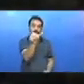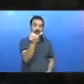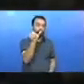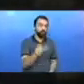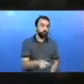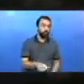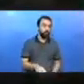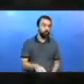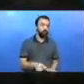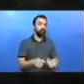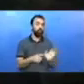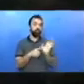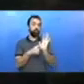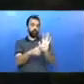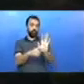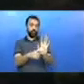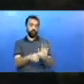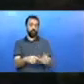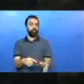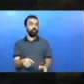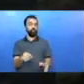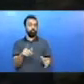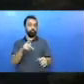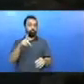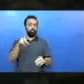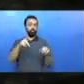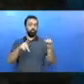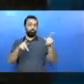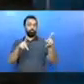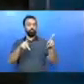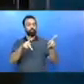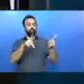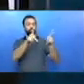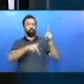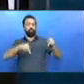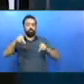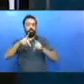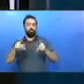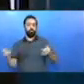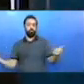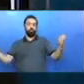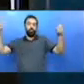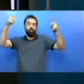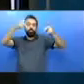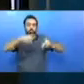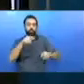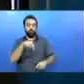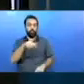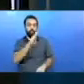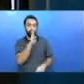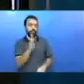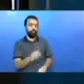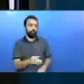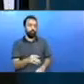personagens representam os povos que deram origem ao nosso país, o Brasil. Vejam, essa personagem aqui no meio, olha, representa